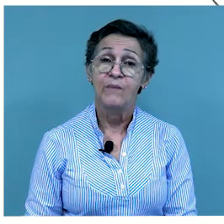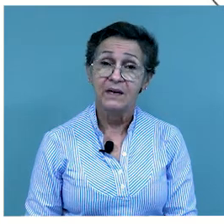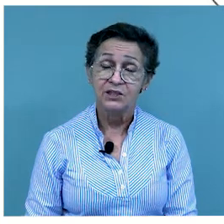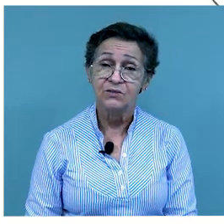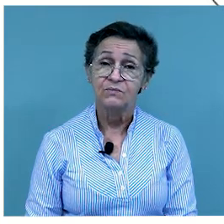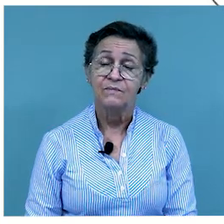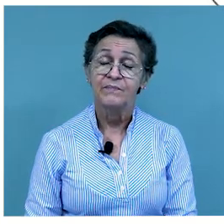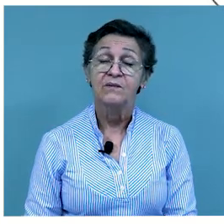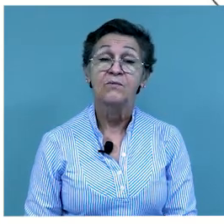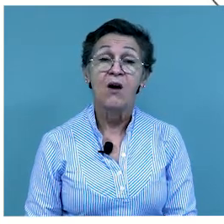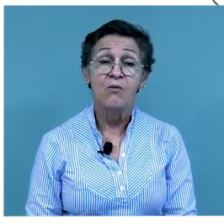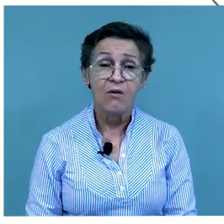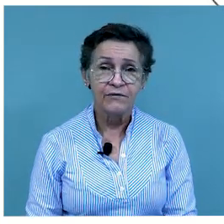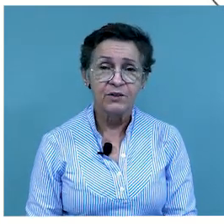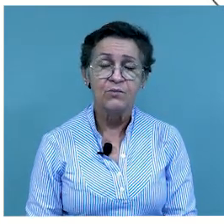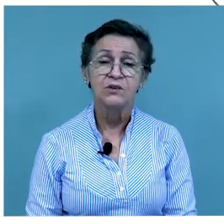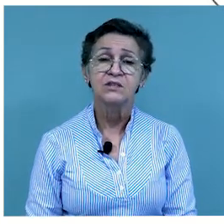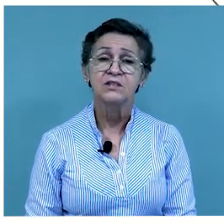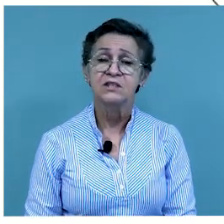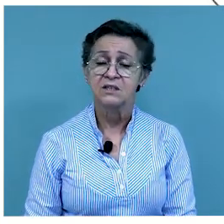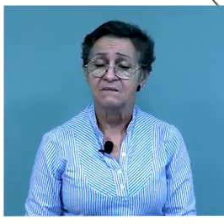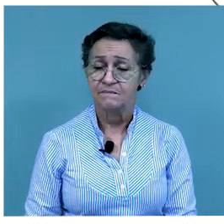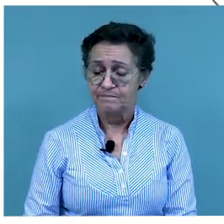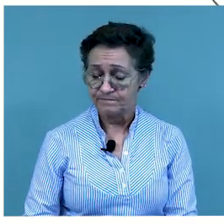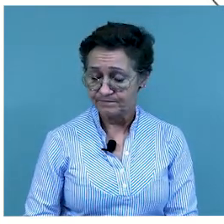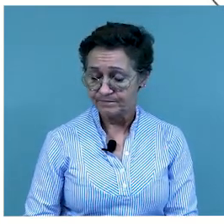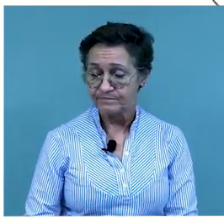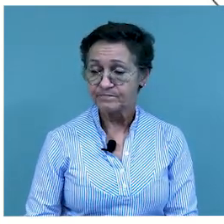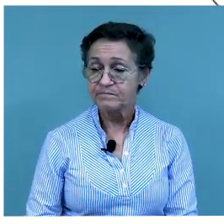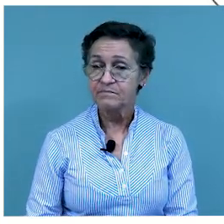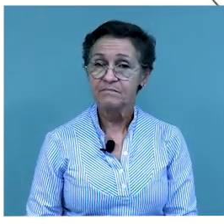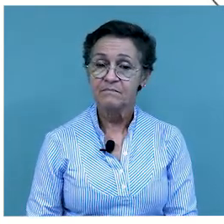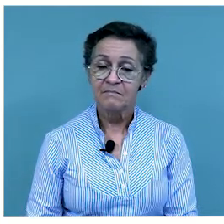ao médico Qual o oftalmologista